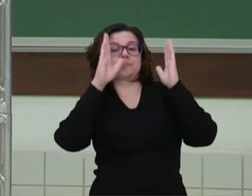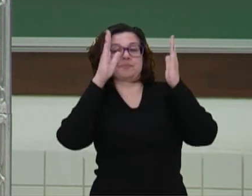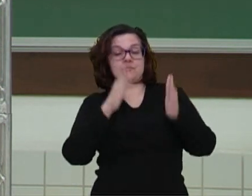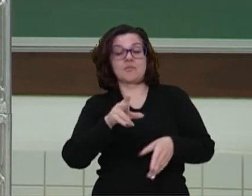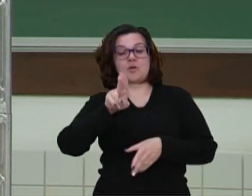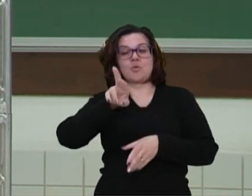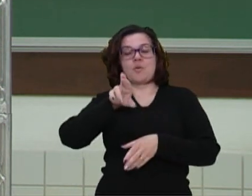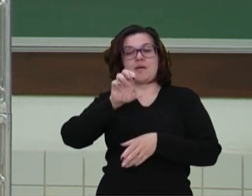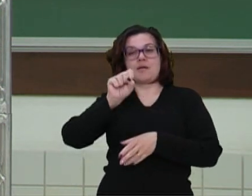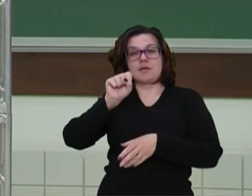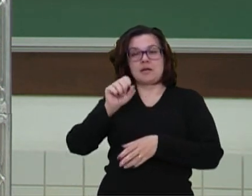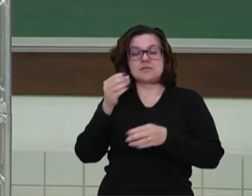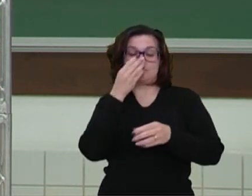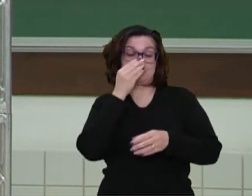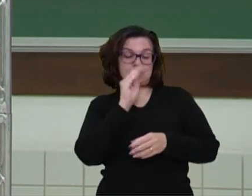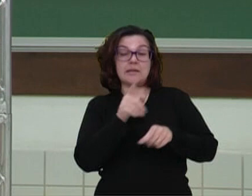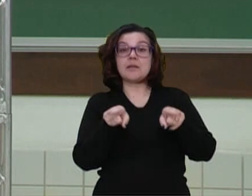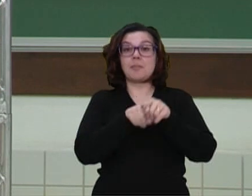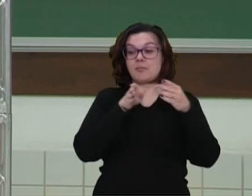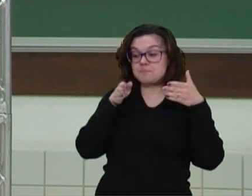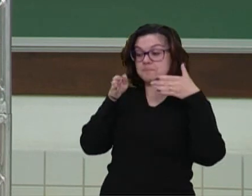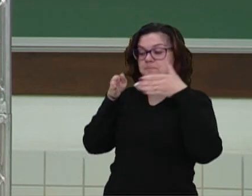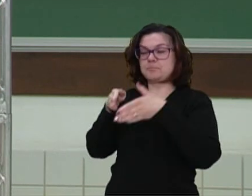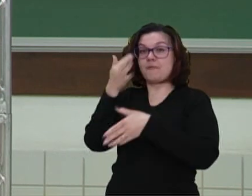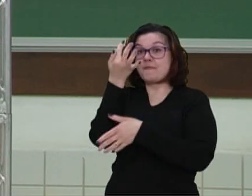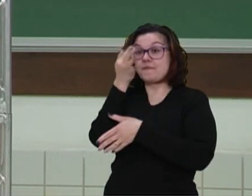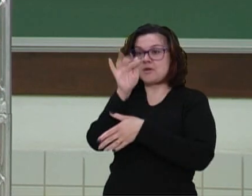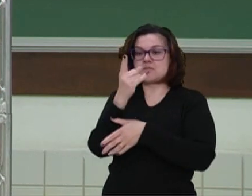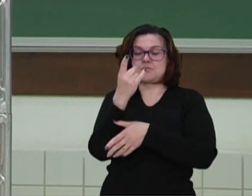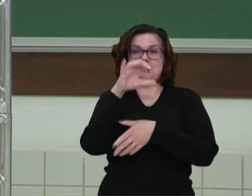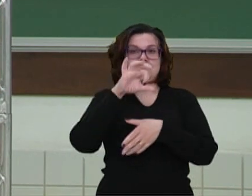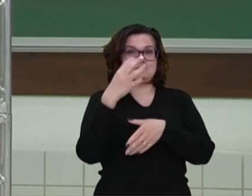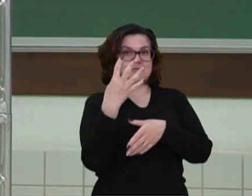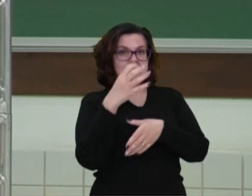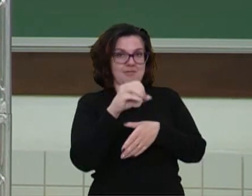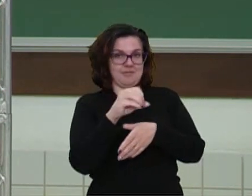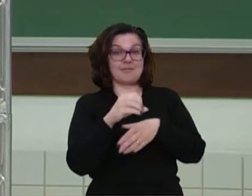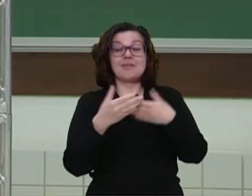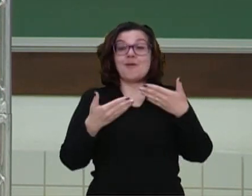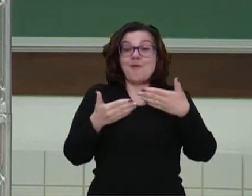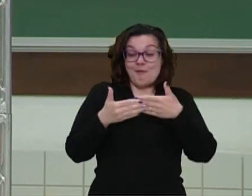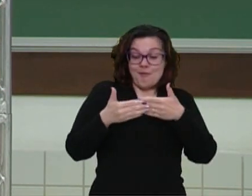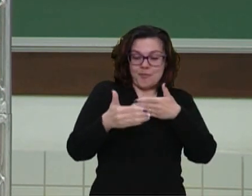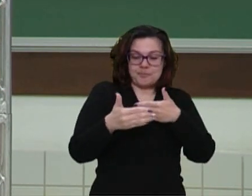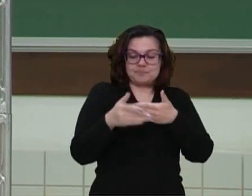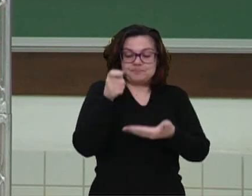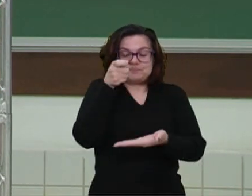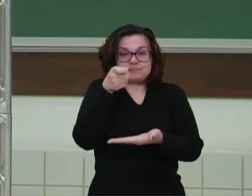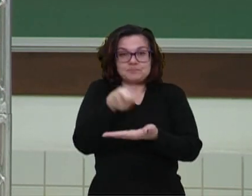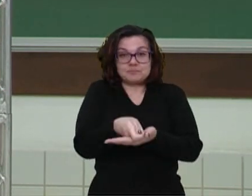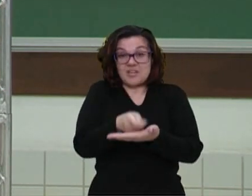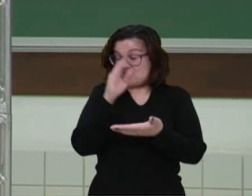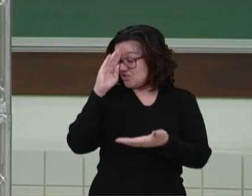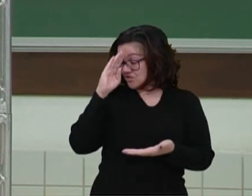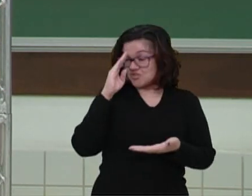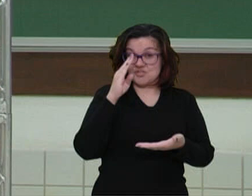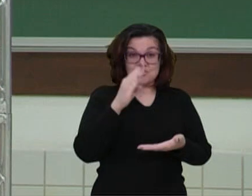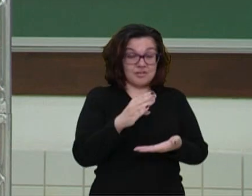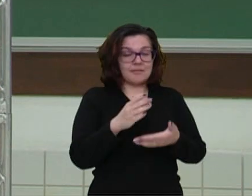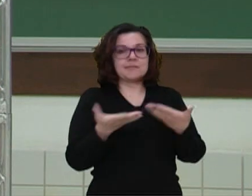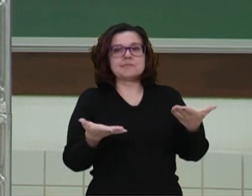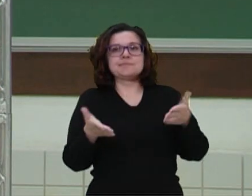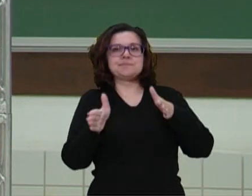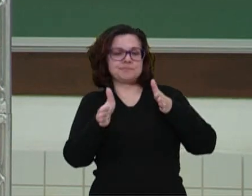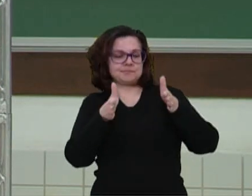ocupar com a França, que ele rapidamente ocupa também em 1940, estabelecendo lá um regime direto e